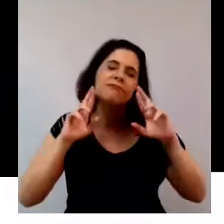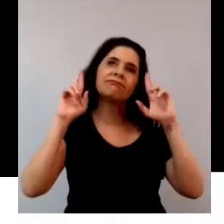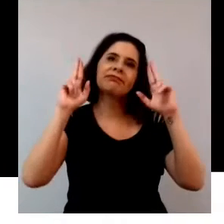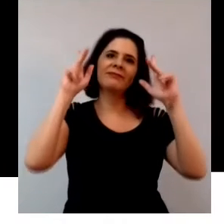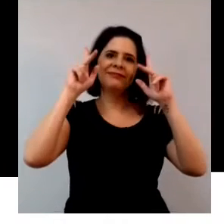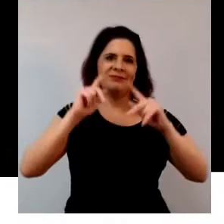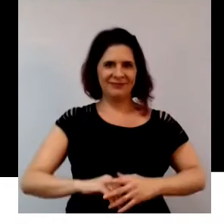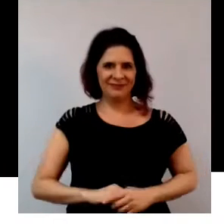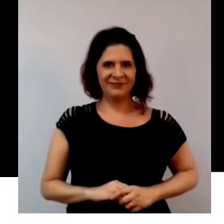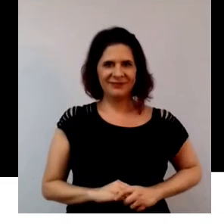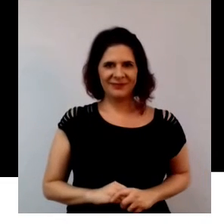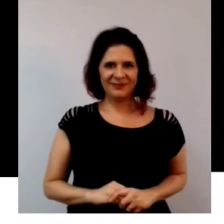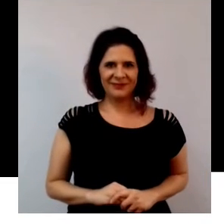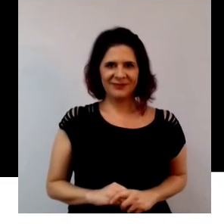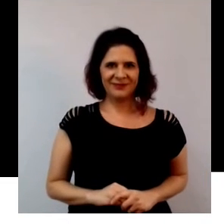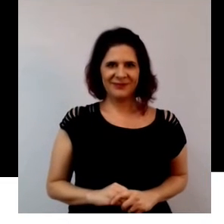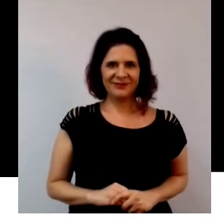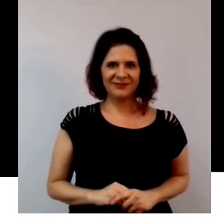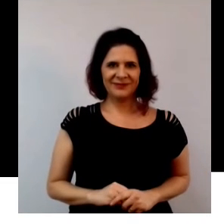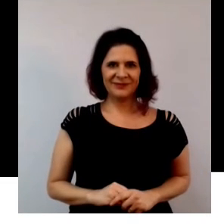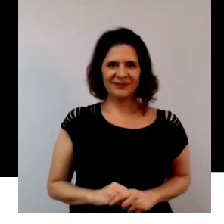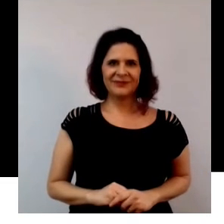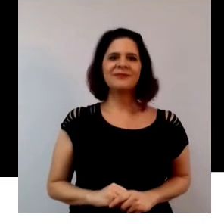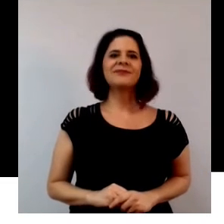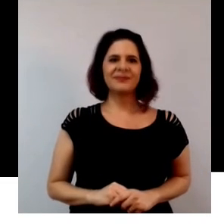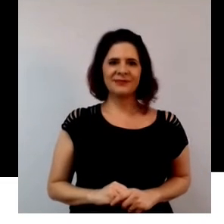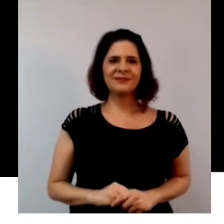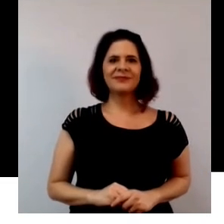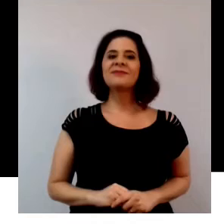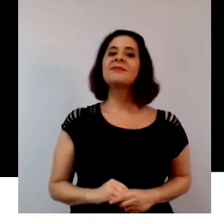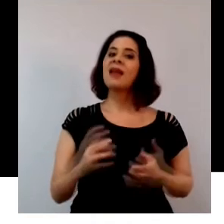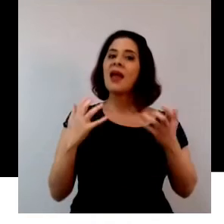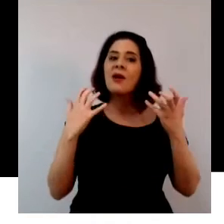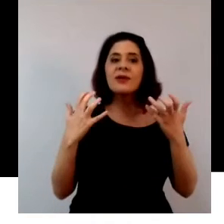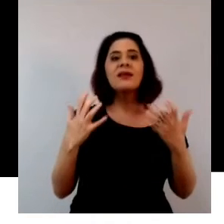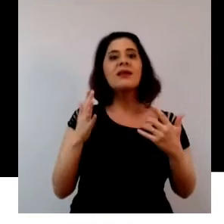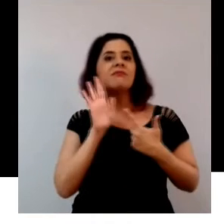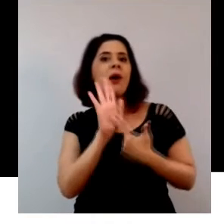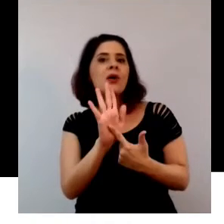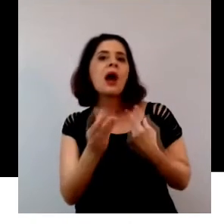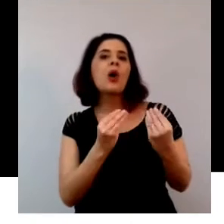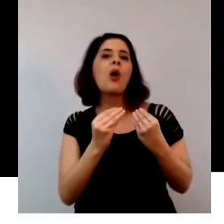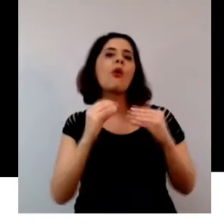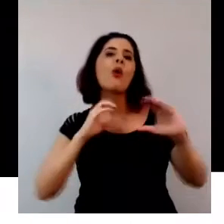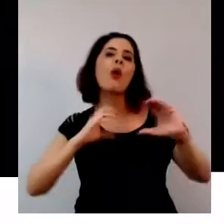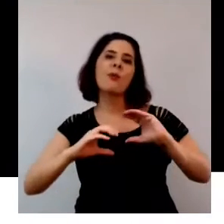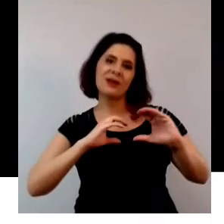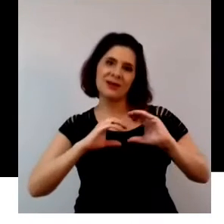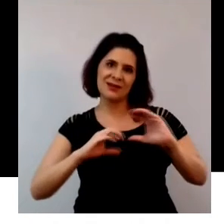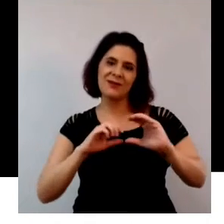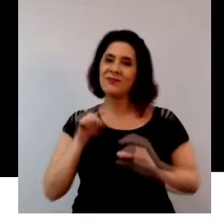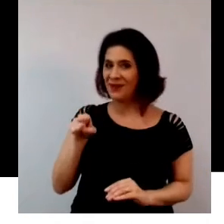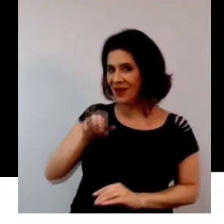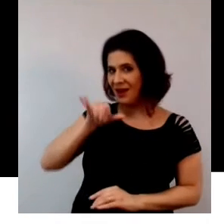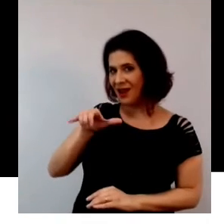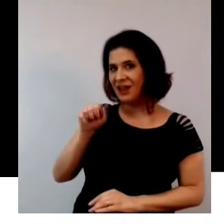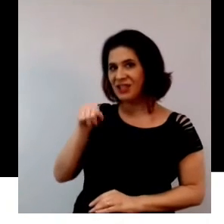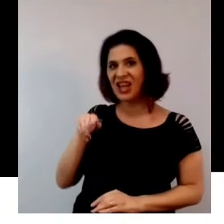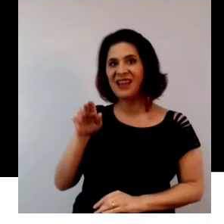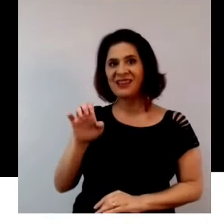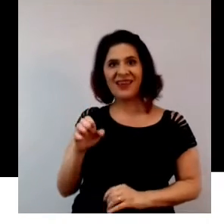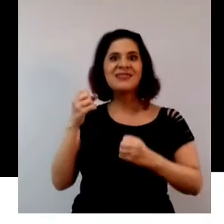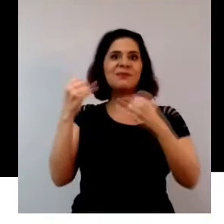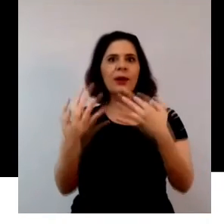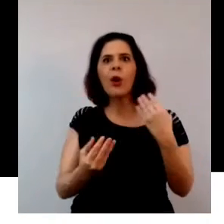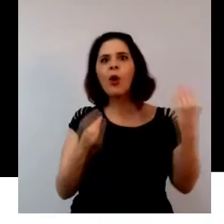Queria trazer o aspecto da comunicação, acho que a Jaque falou de vários aspectos aí da educação,